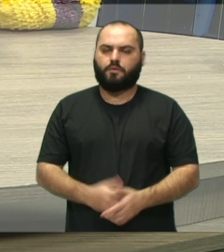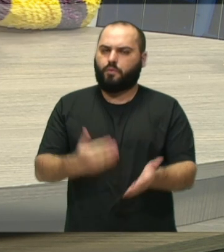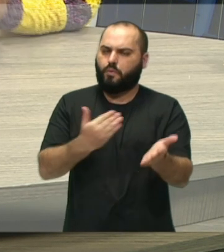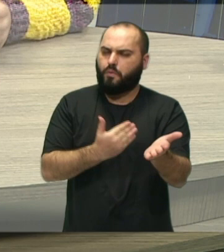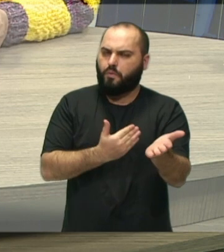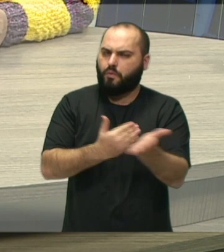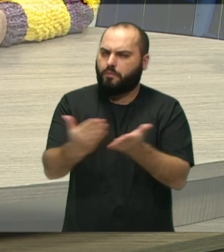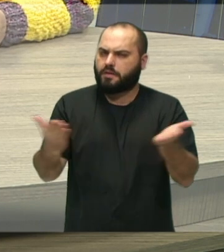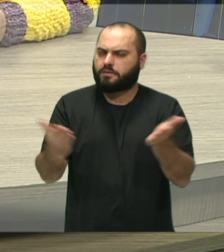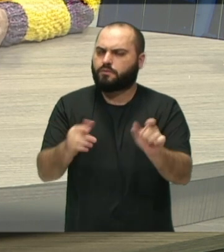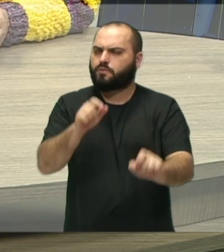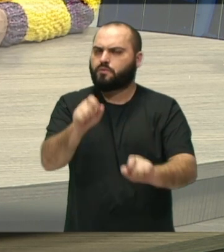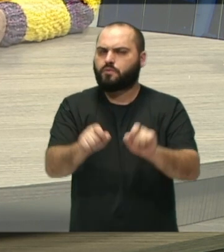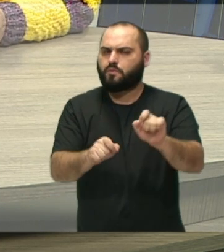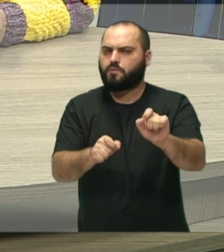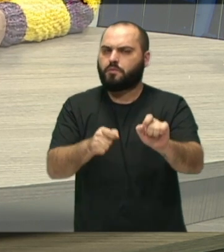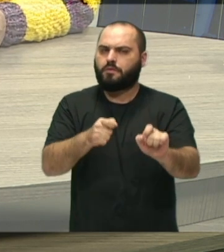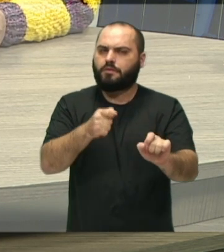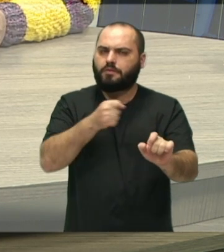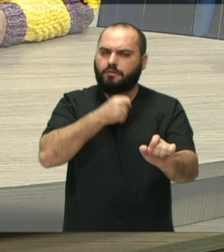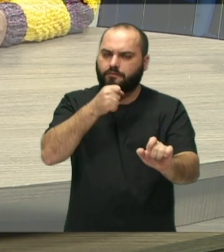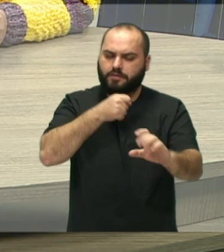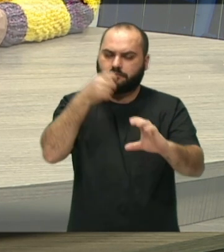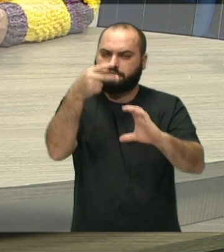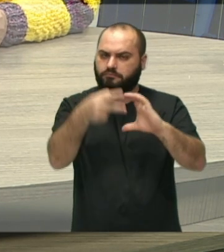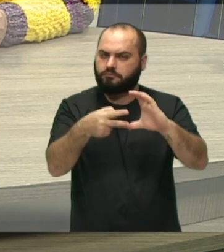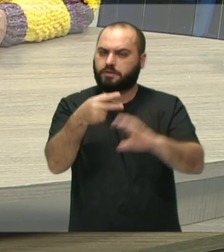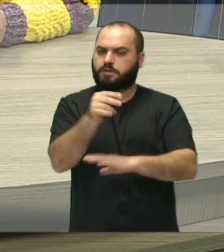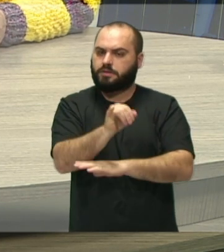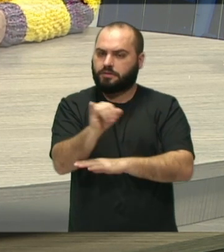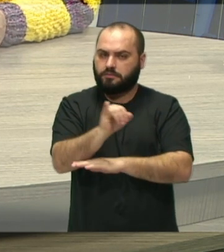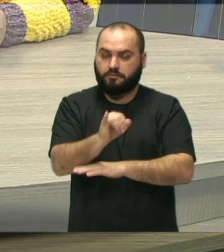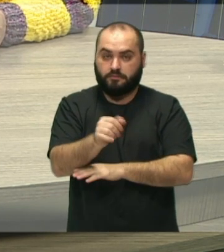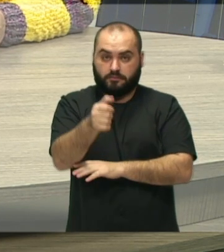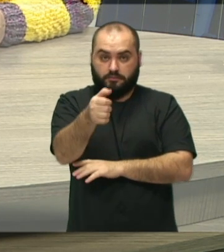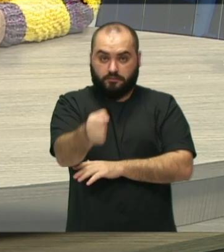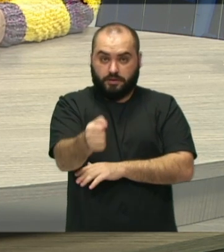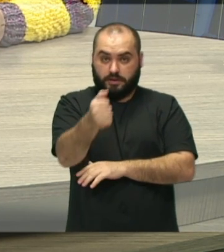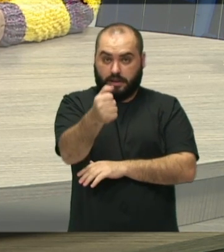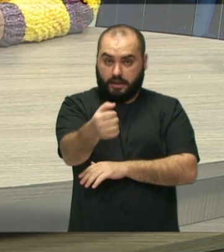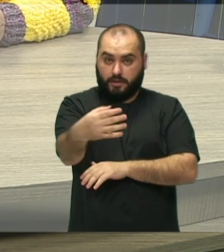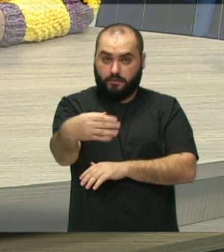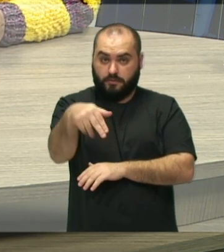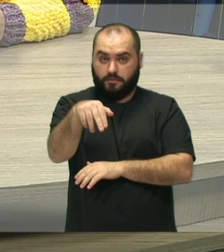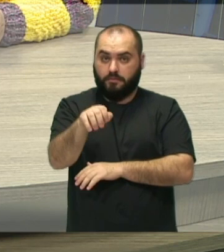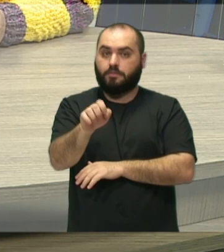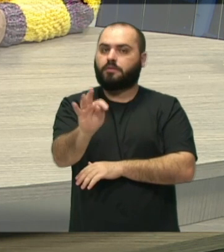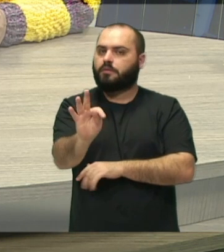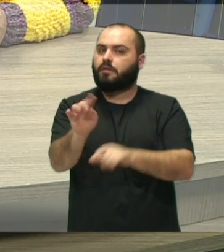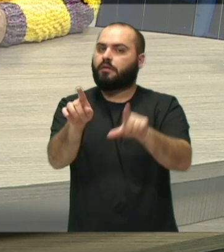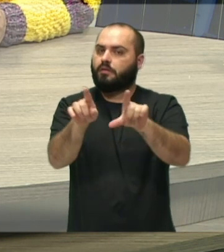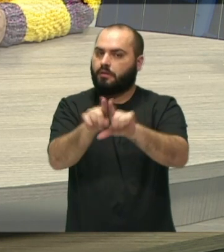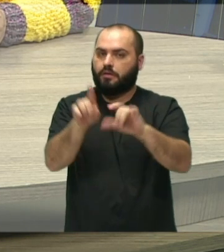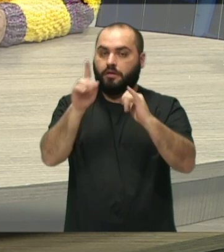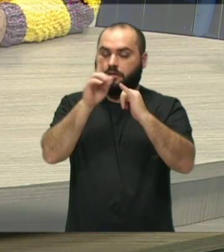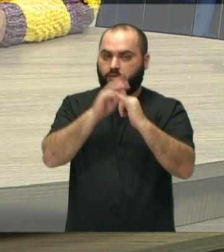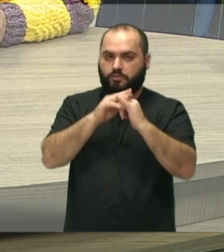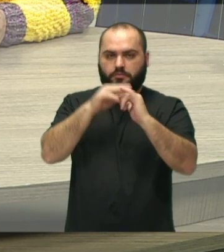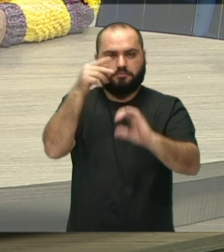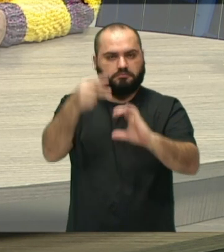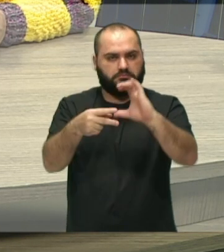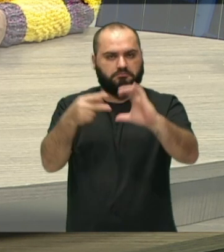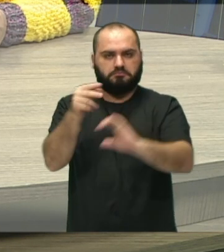Começa agora mais um Câmara Aberta pela TV Câmara de Itajaí, no canal 14 da NET e também no YouTube da Câmara de Vereadores de